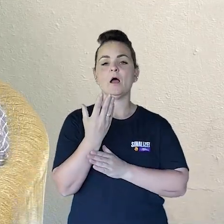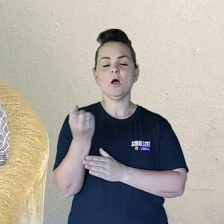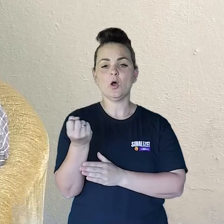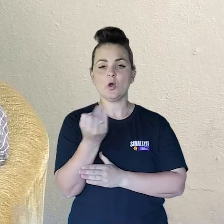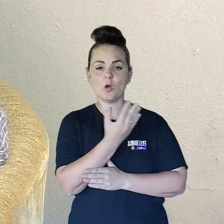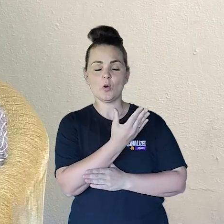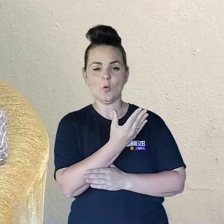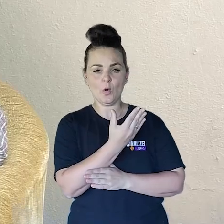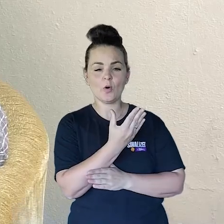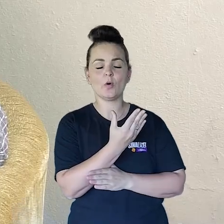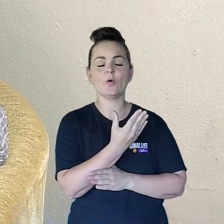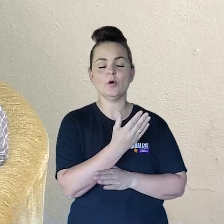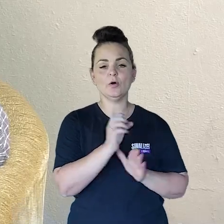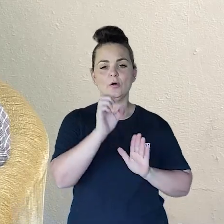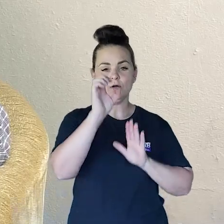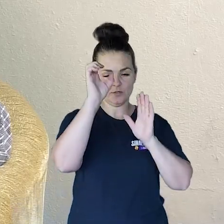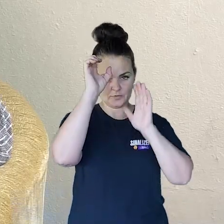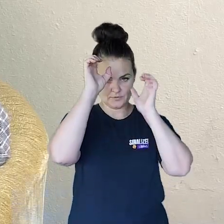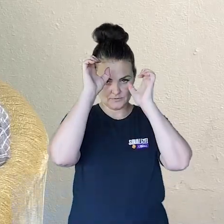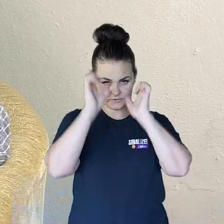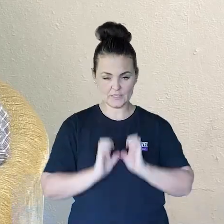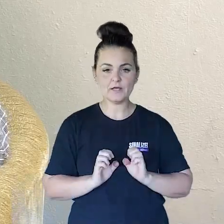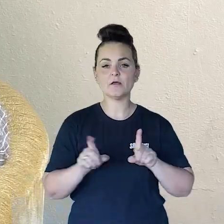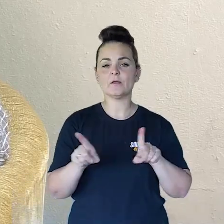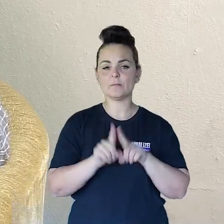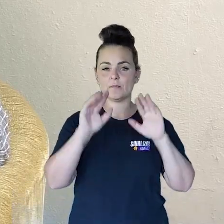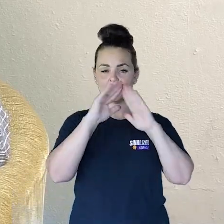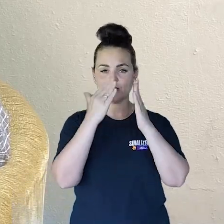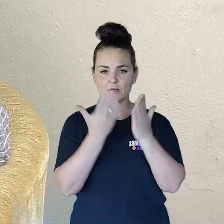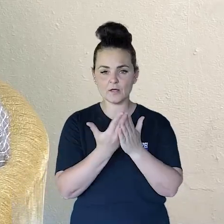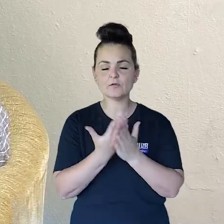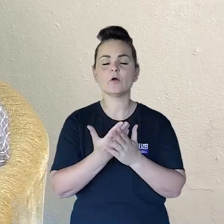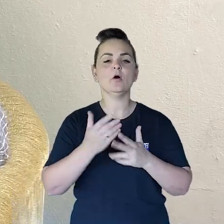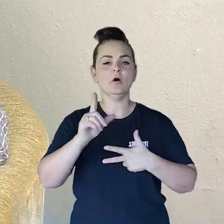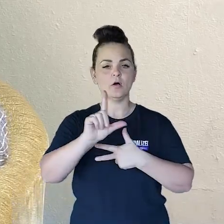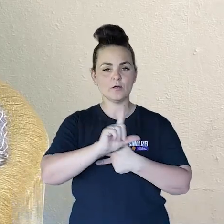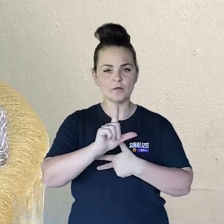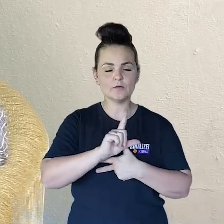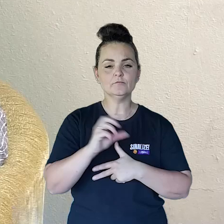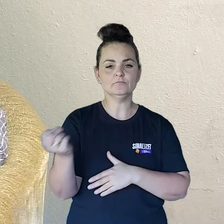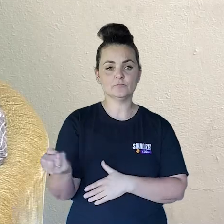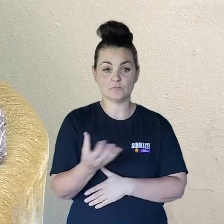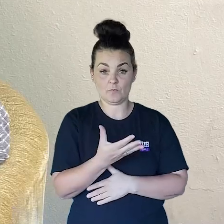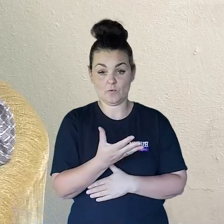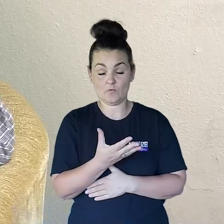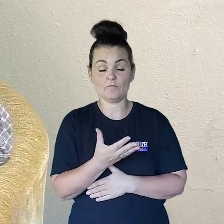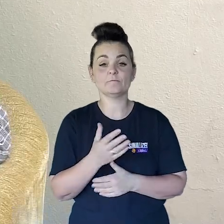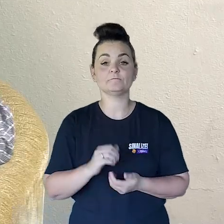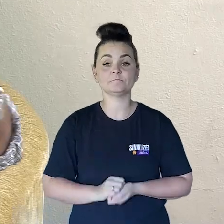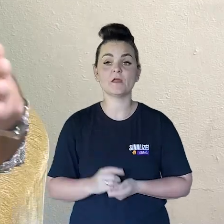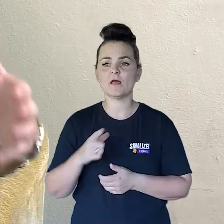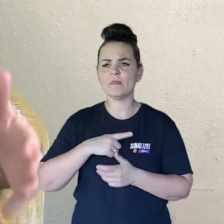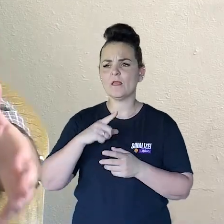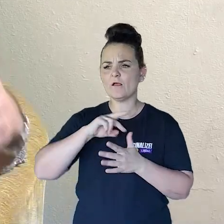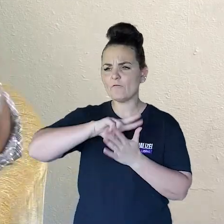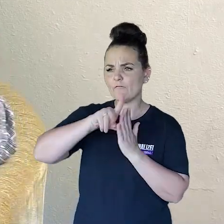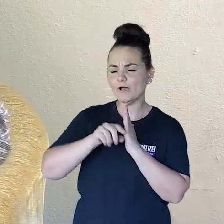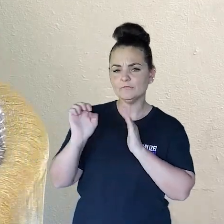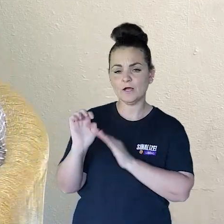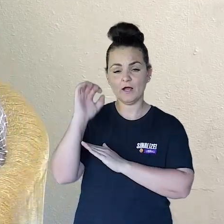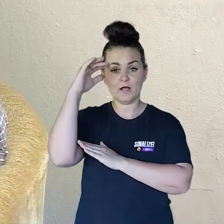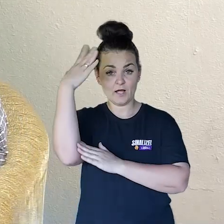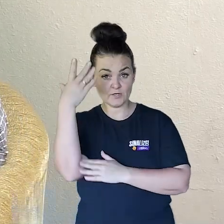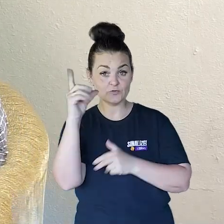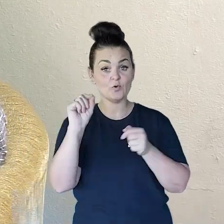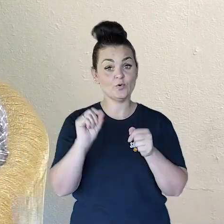Código de Ética na Câmara, criamos a Escola do Legislativo, enfim, tivemos diversas ações neste primeiro